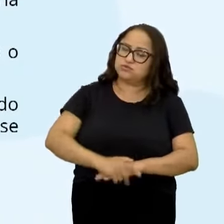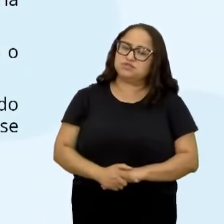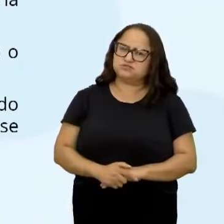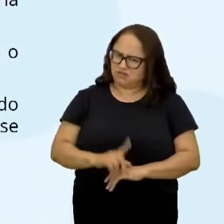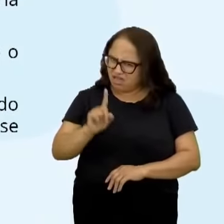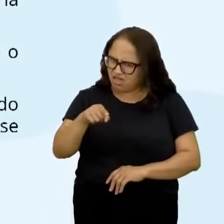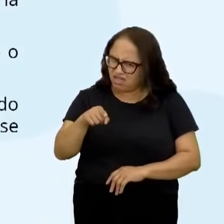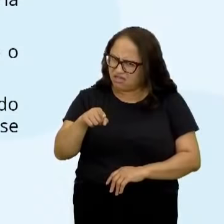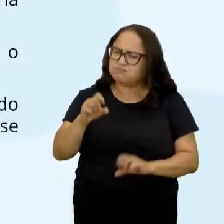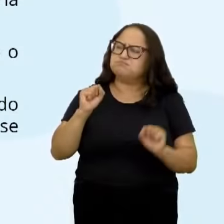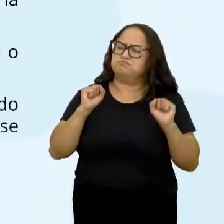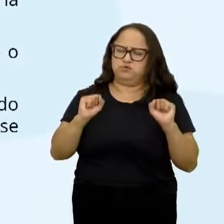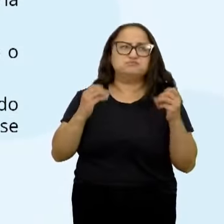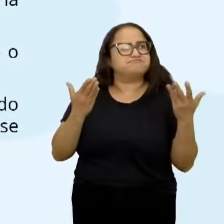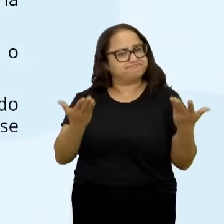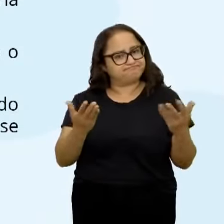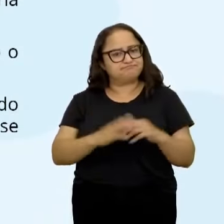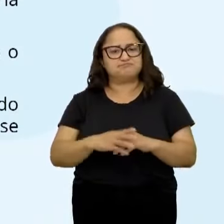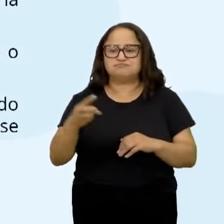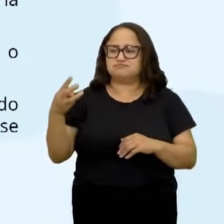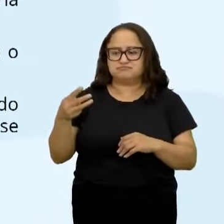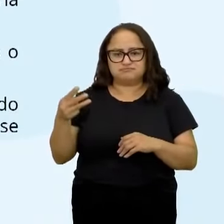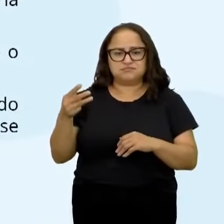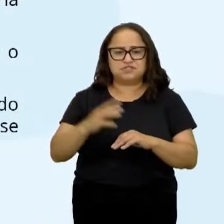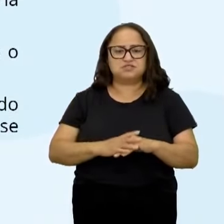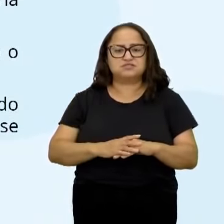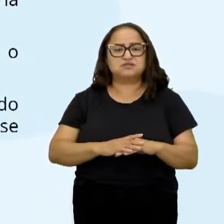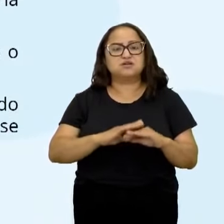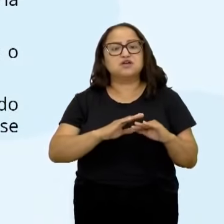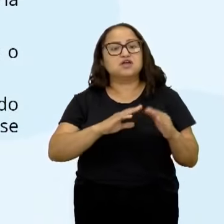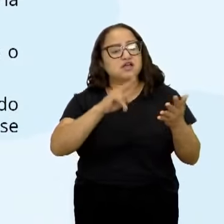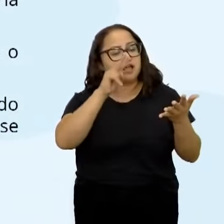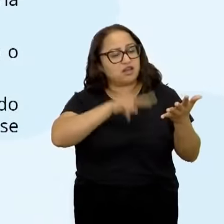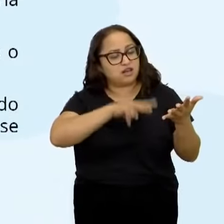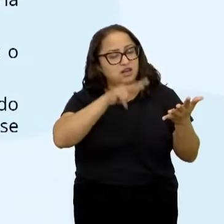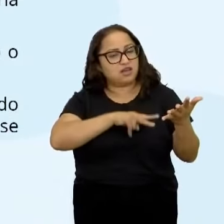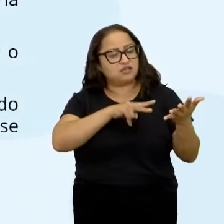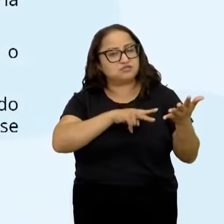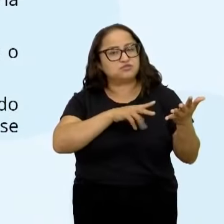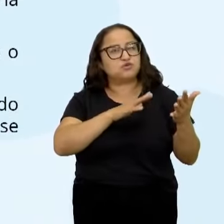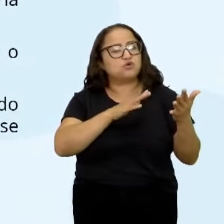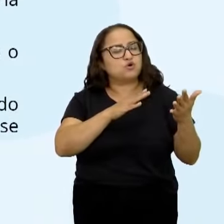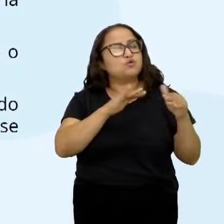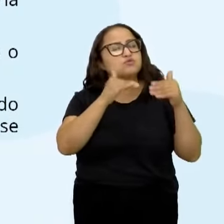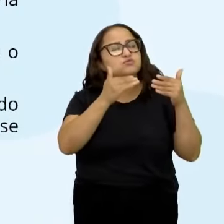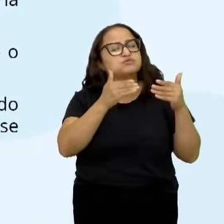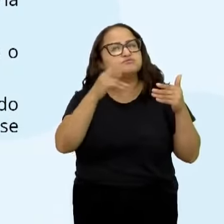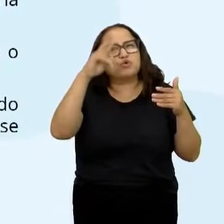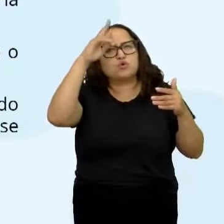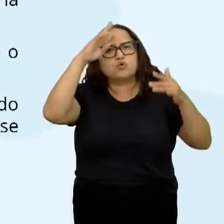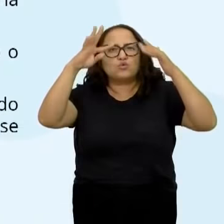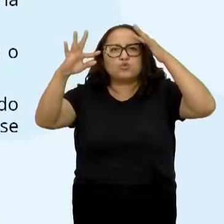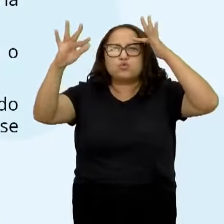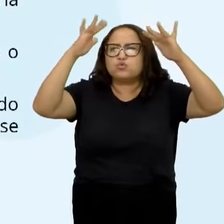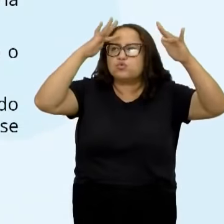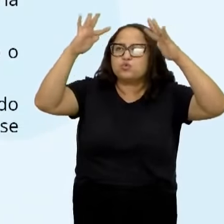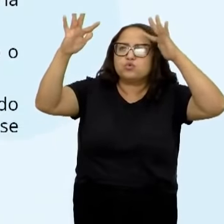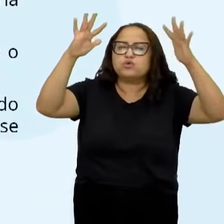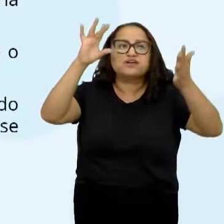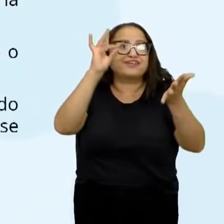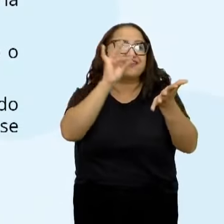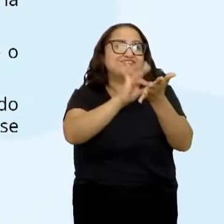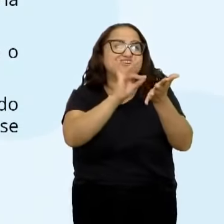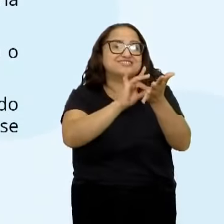será pode ser três Quando estou lendo um livro adoro imaginar como seria tudo que está na história na vida